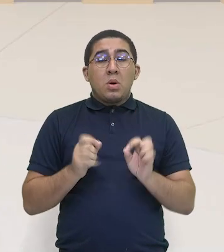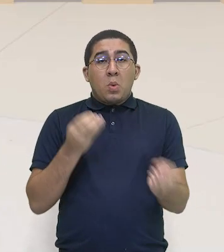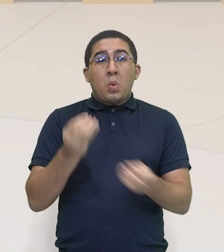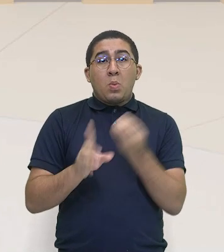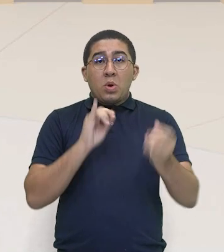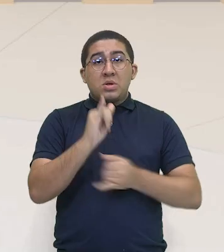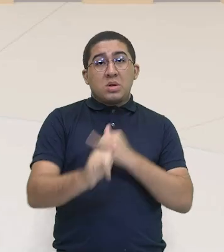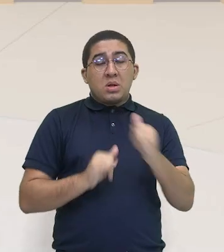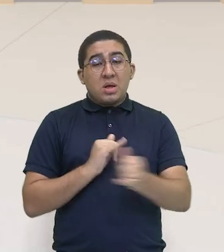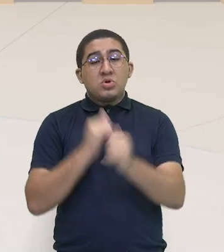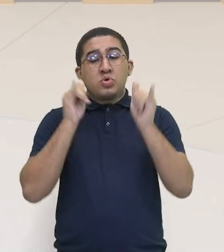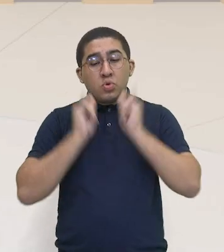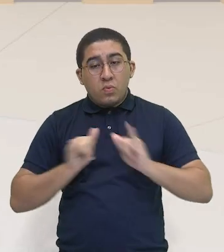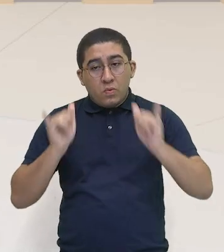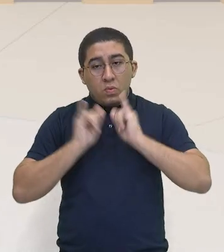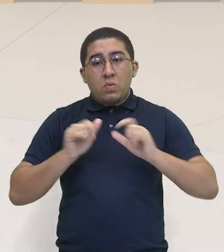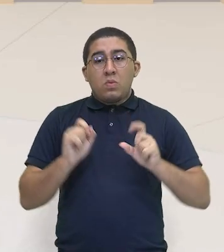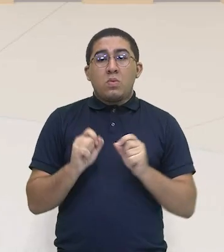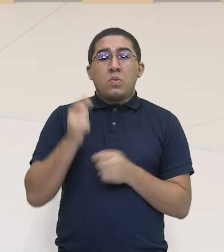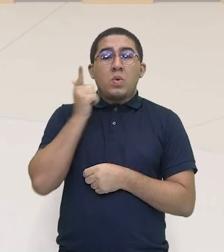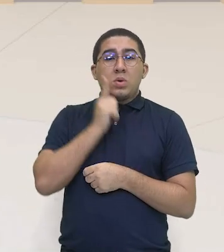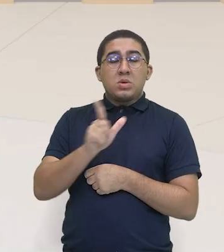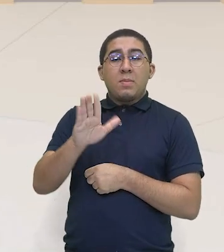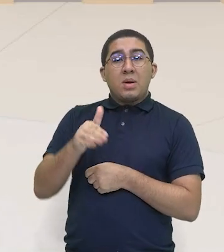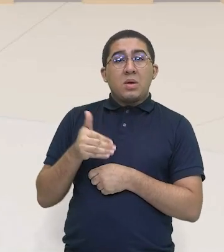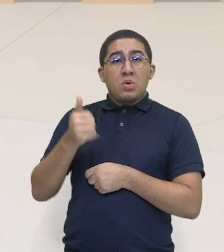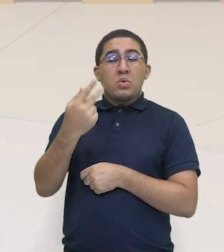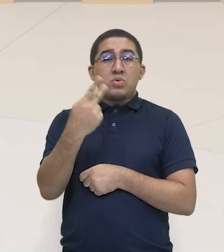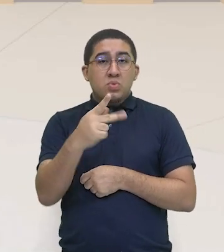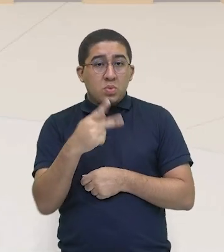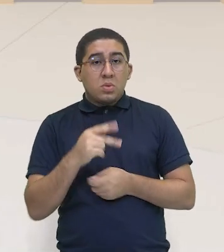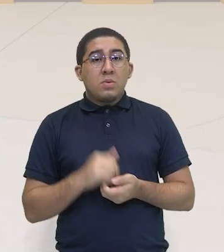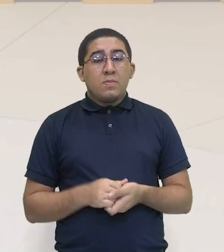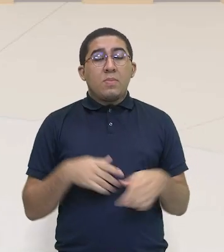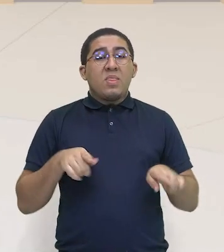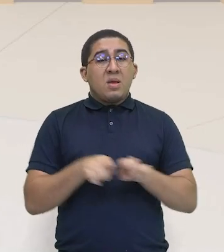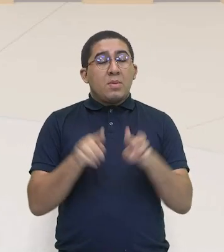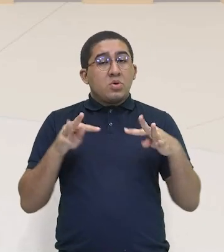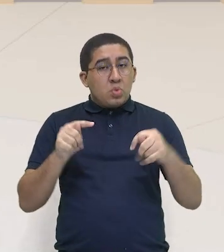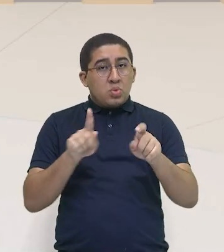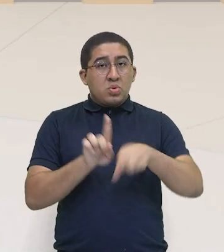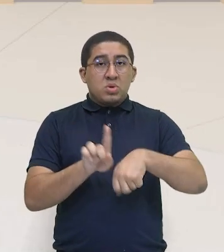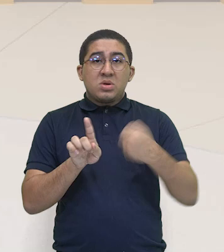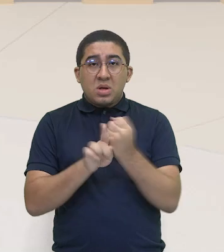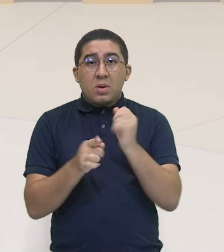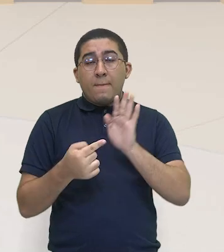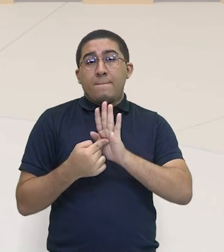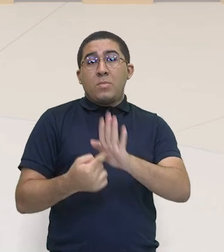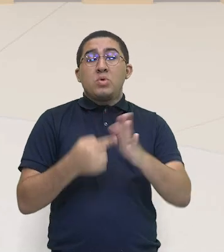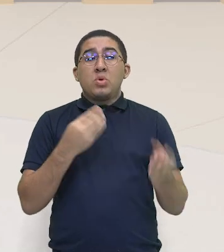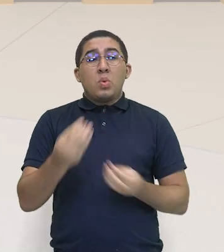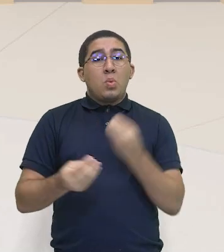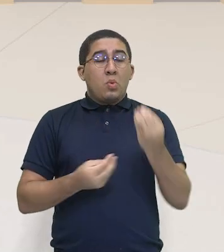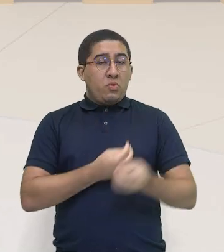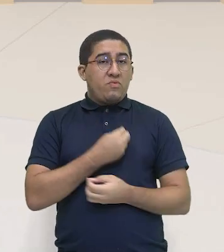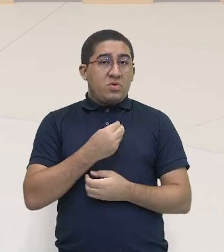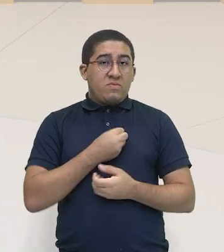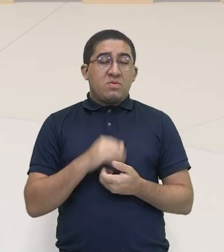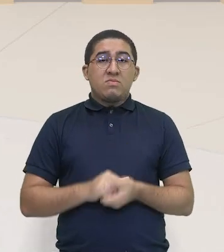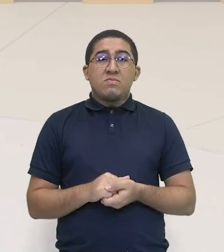da internet, para quê? Para levar suas mensagens para toda a sociedade, mostrar como vive,